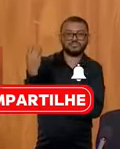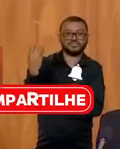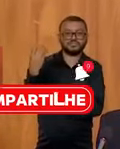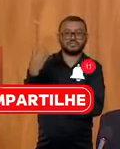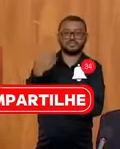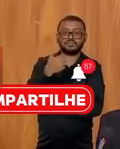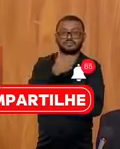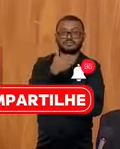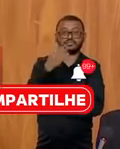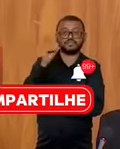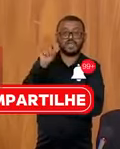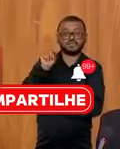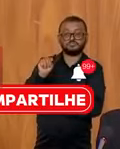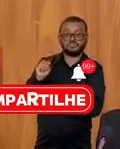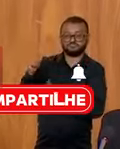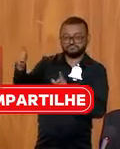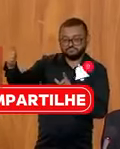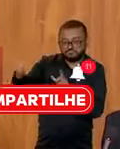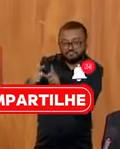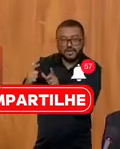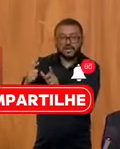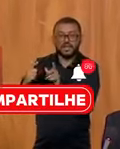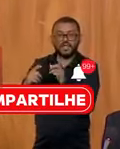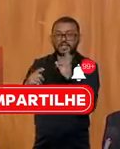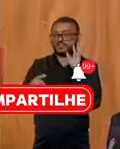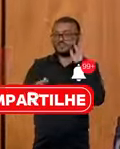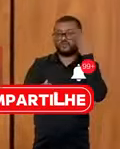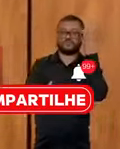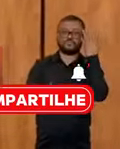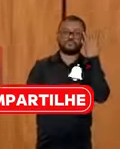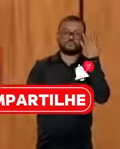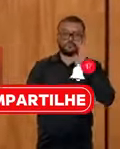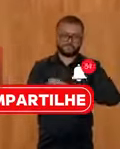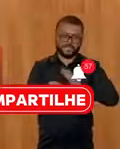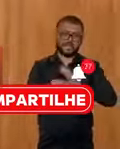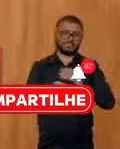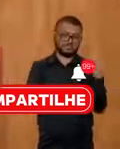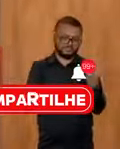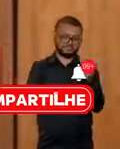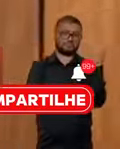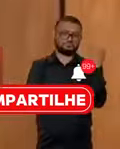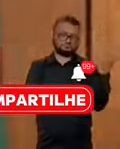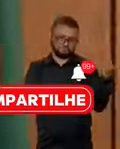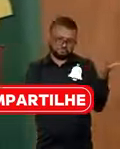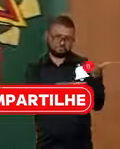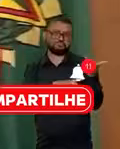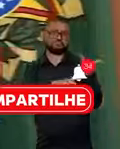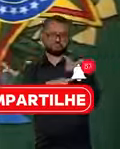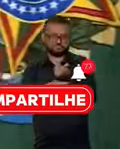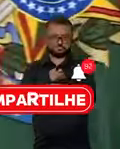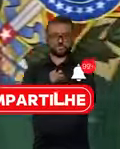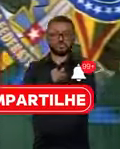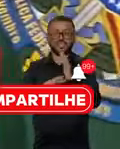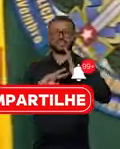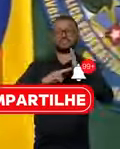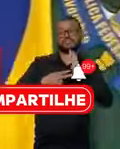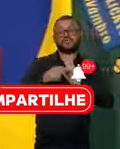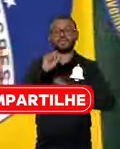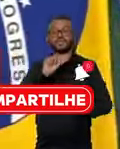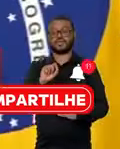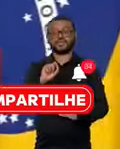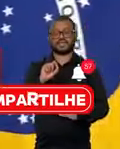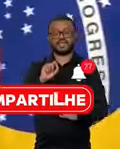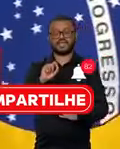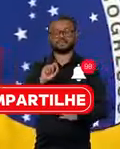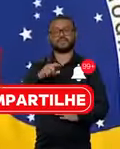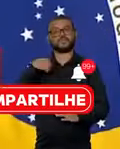em 10 mil quilômetros. Ou seja, é uma coisa extraordinária e significa, de